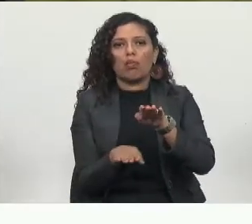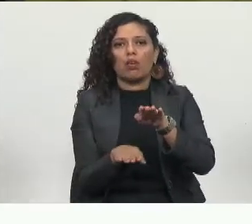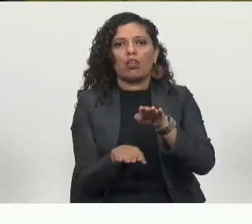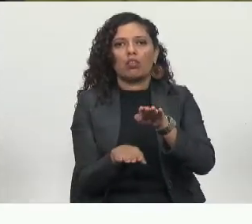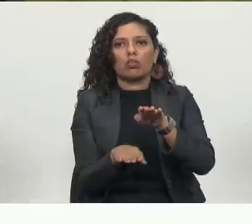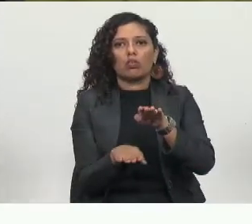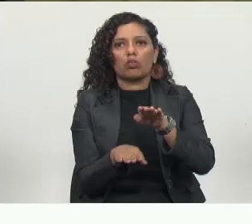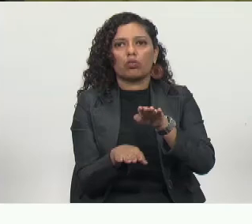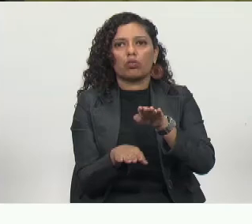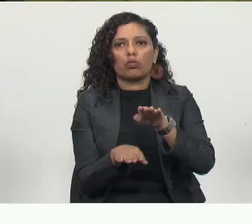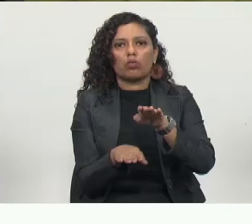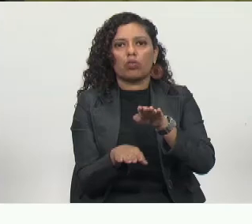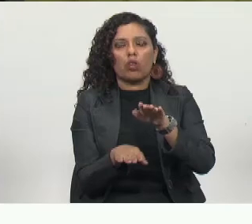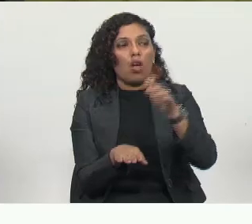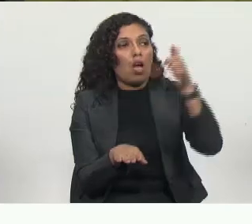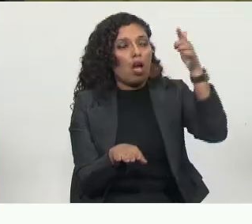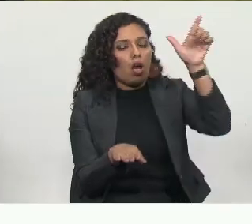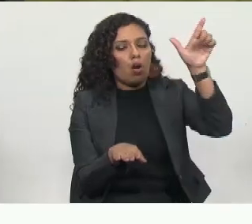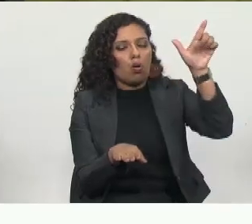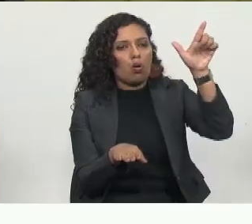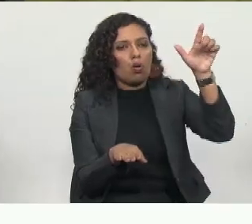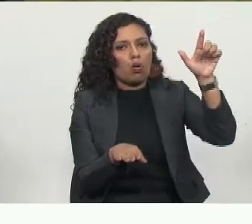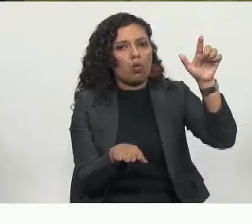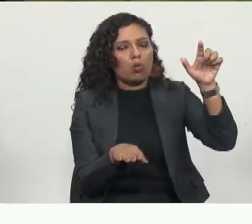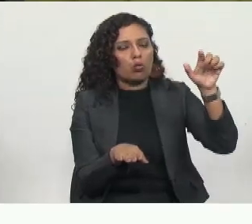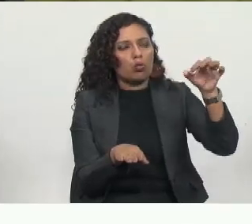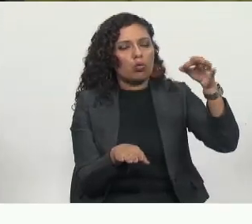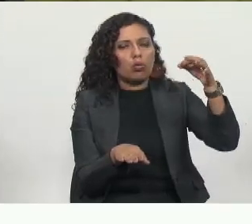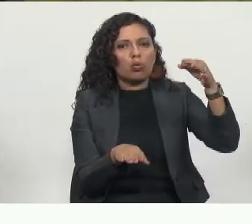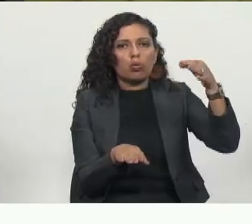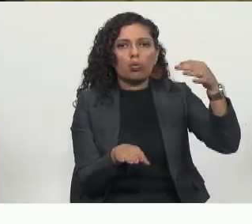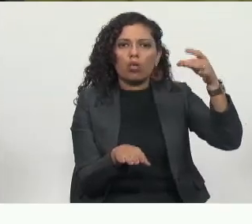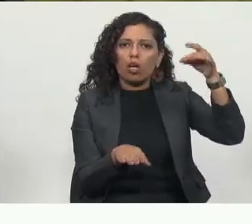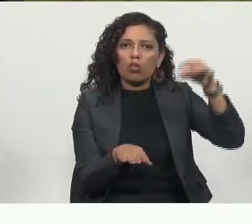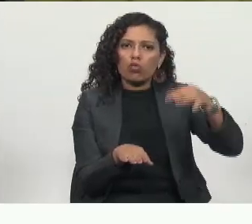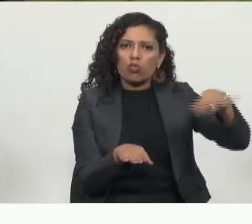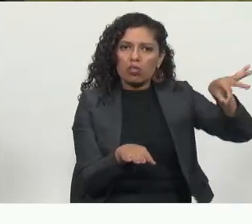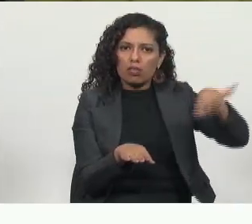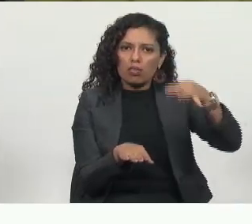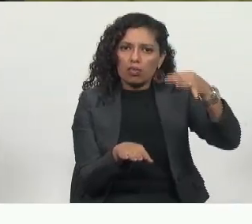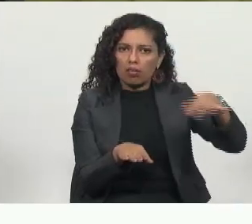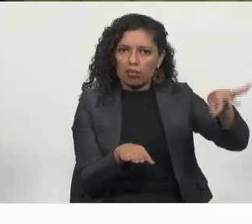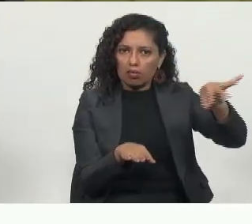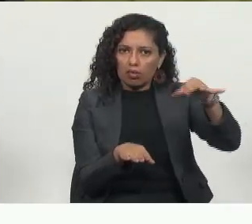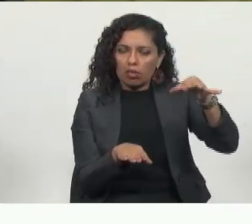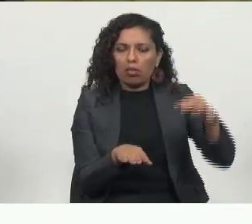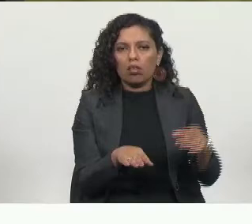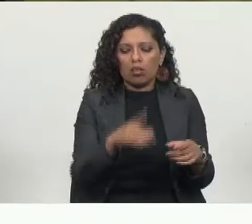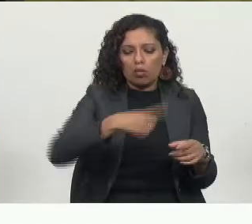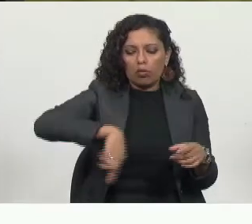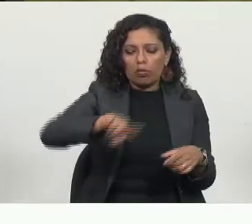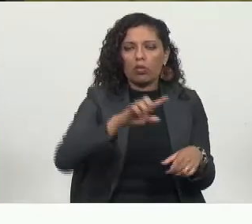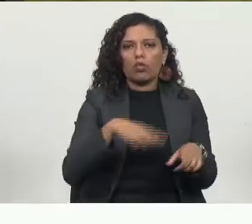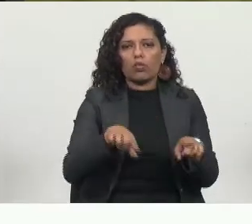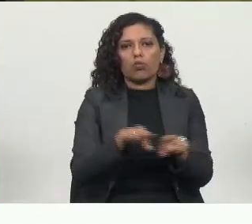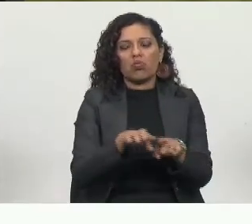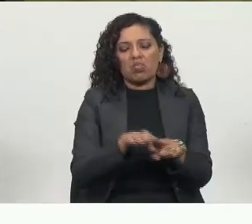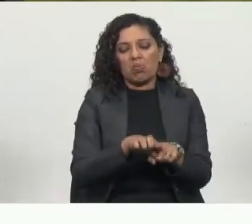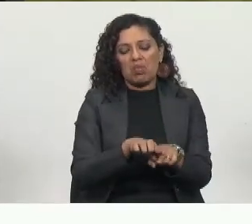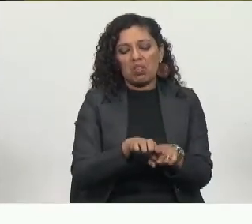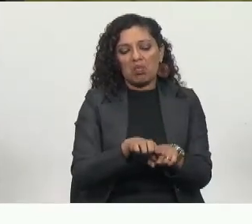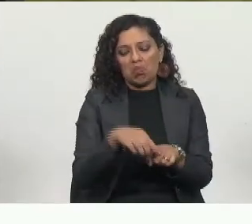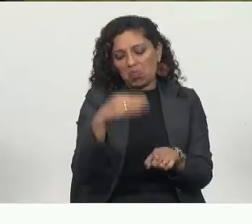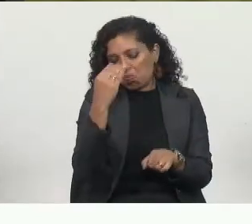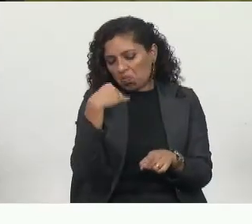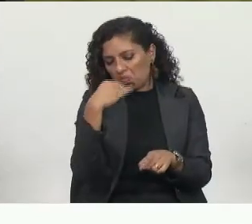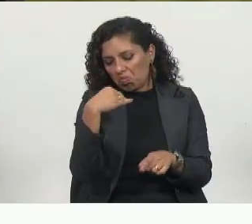submissão a um outro poder, que é o poder jurisdicional, poder judiciário. Eu acho que nós mesmos nos enfraquecemos, mas as pessoas